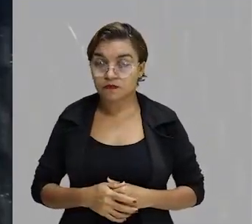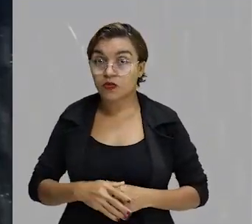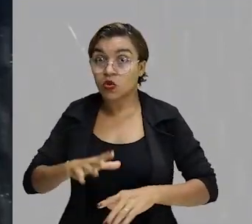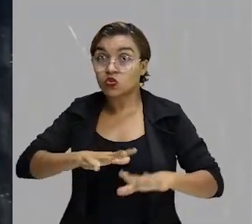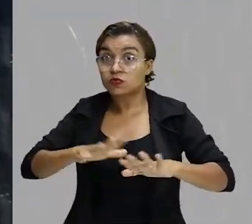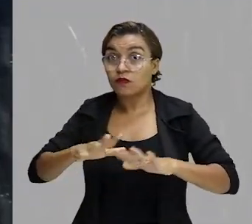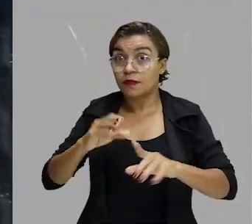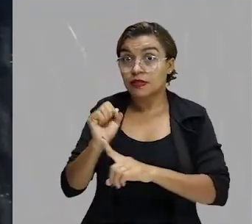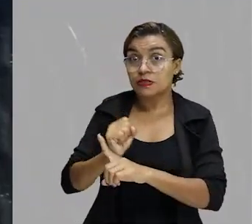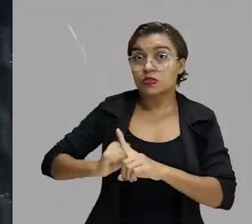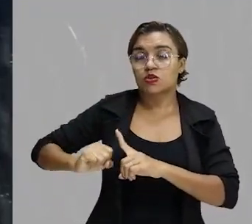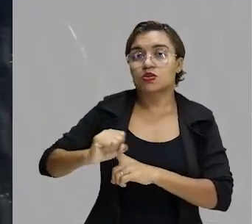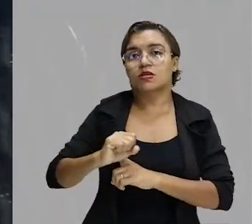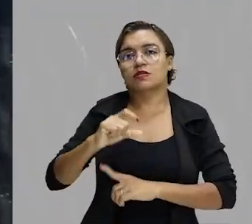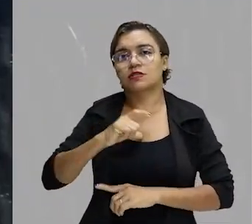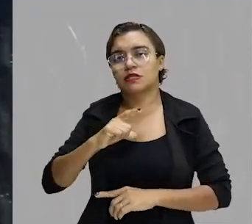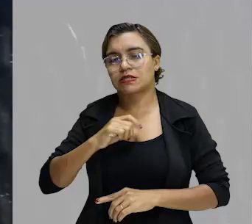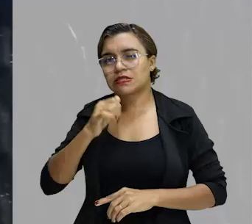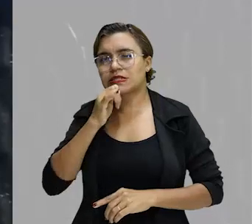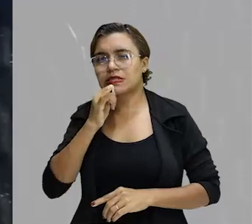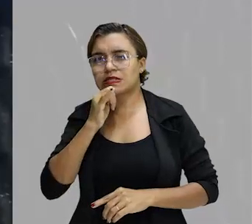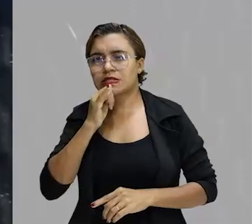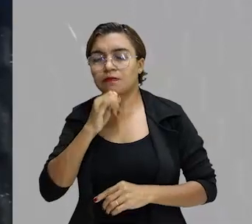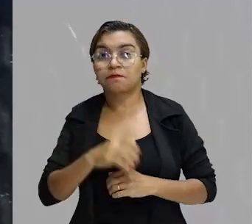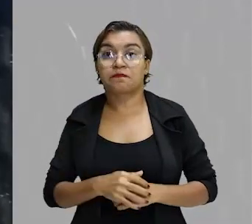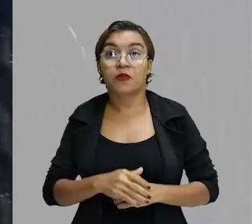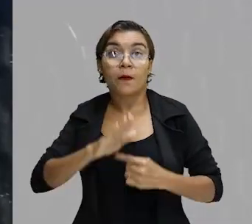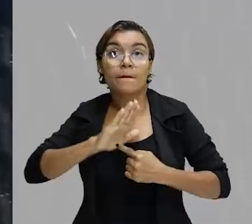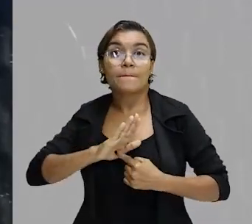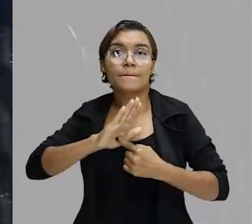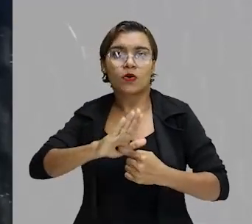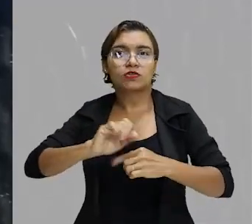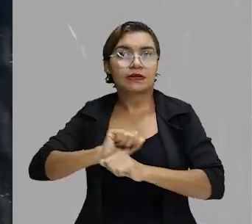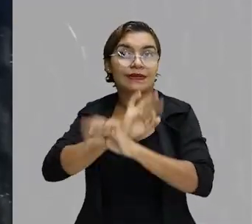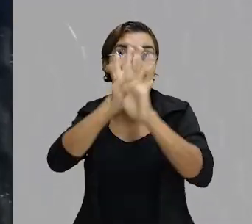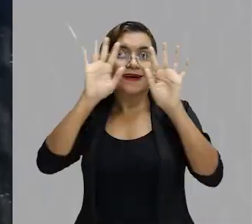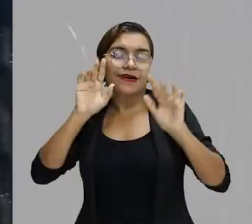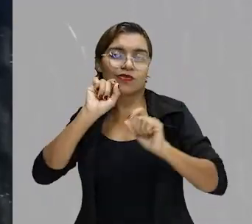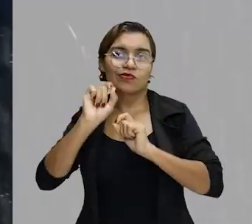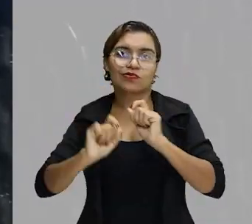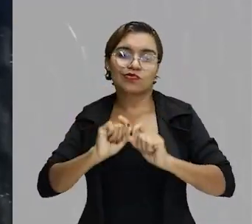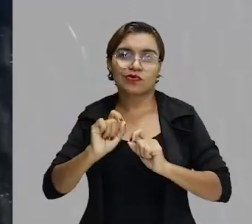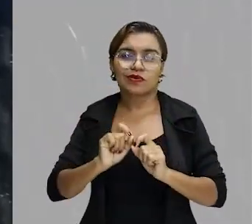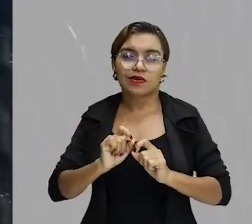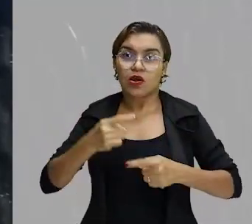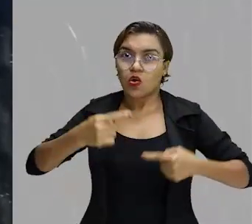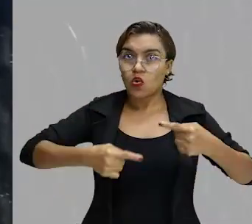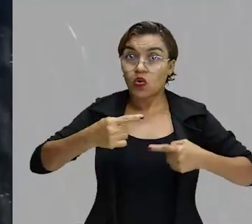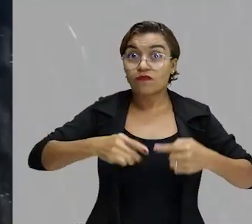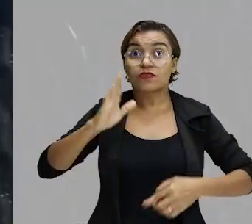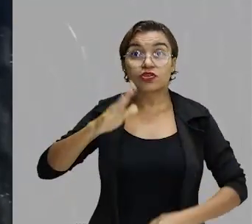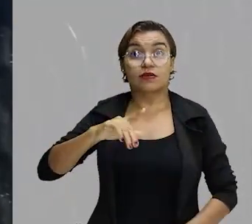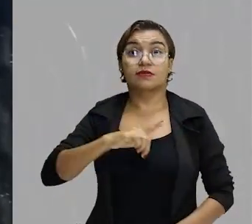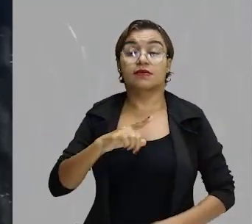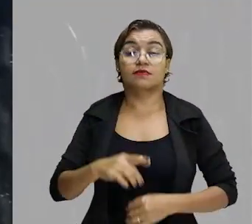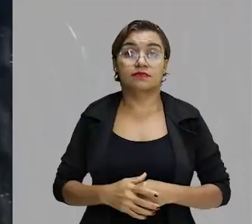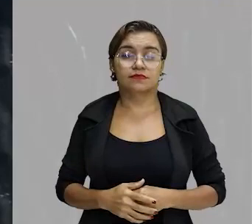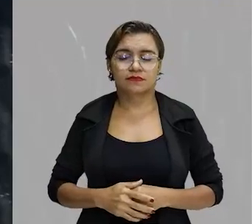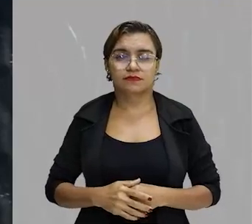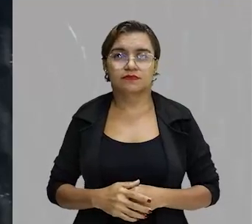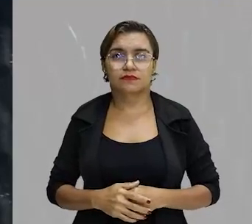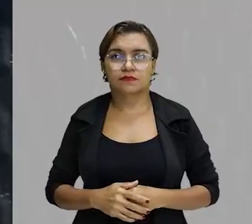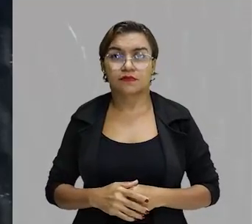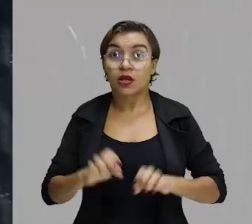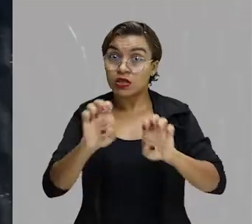fariam explodir, ou seja, evidenciar os conflitos que já existem na